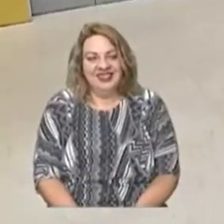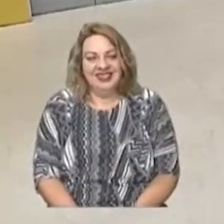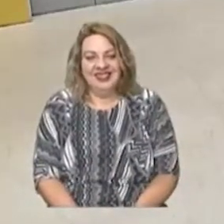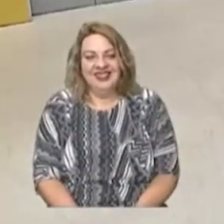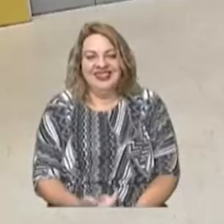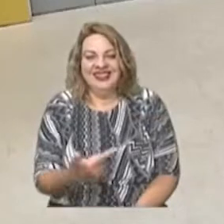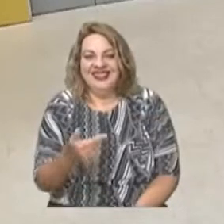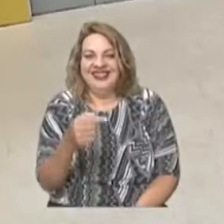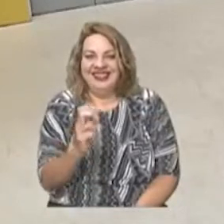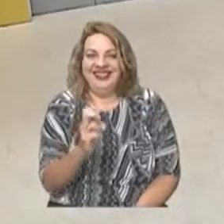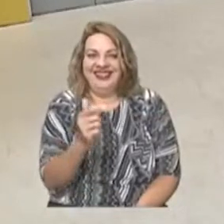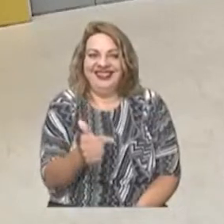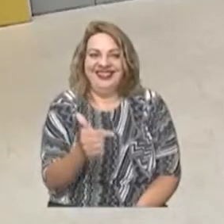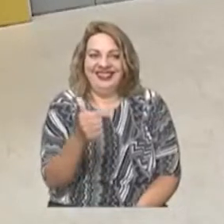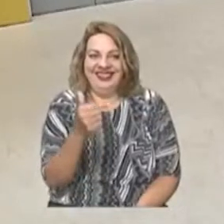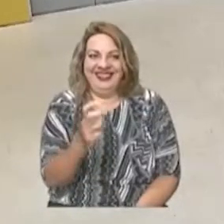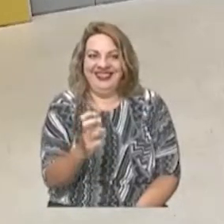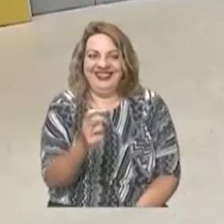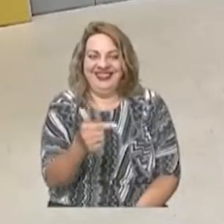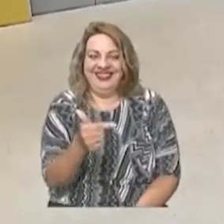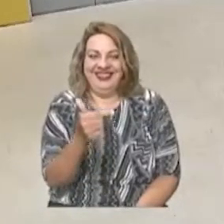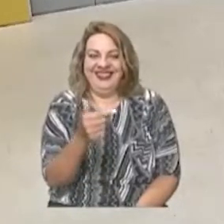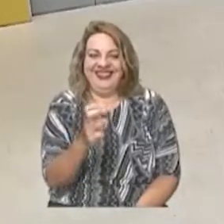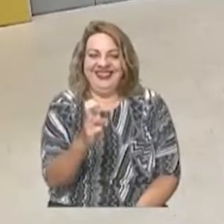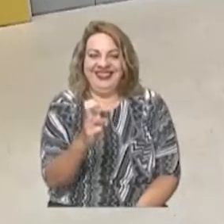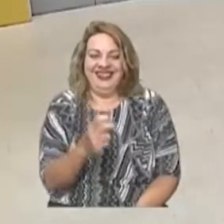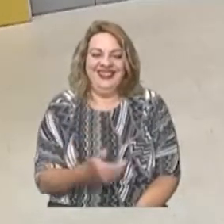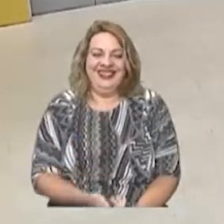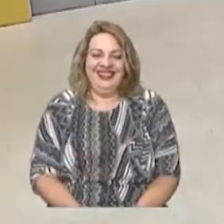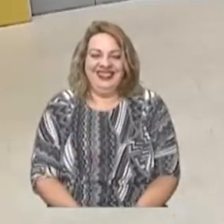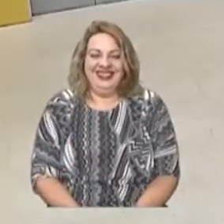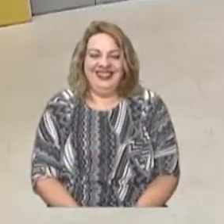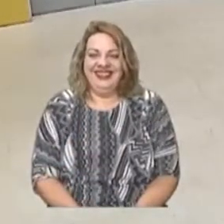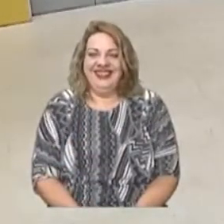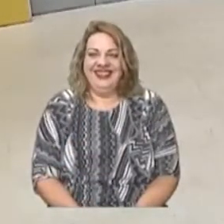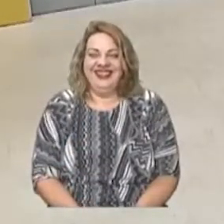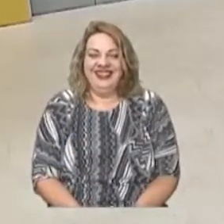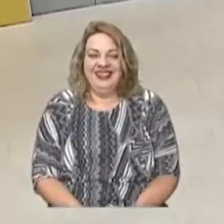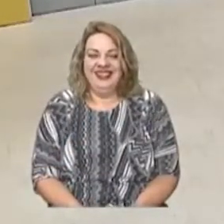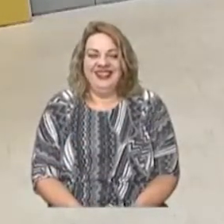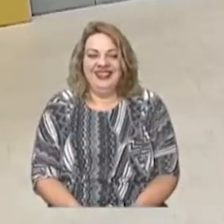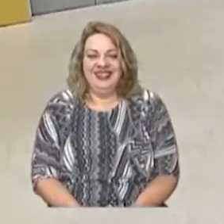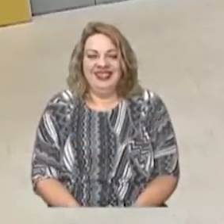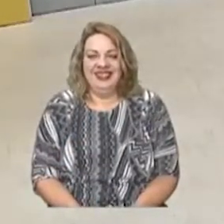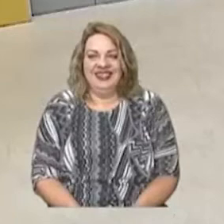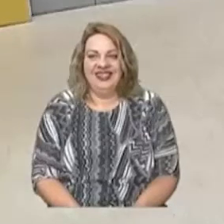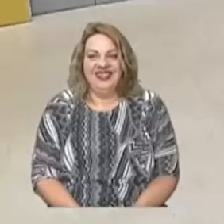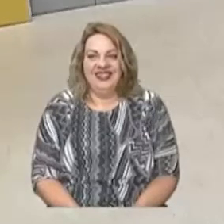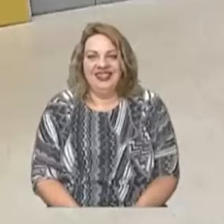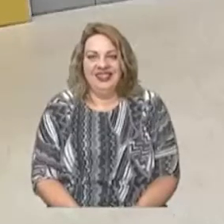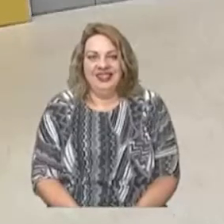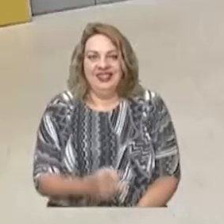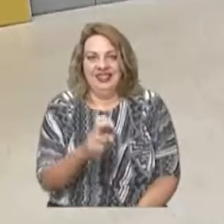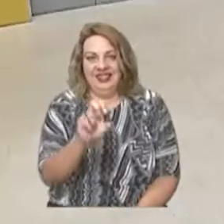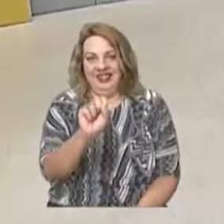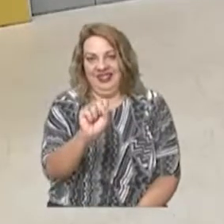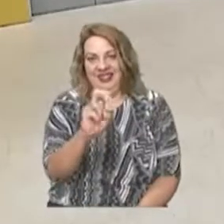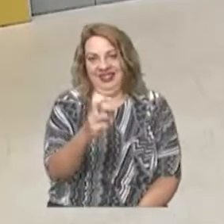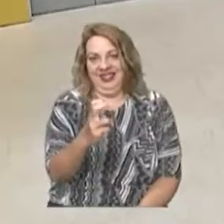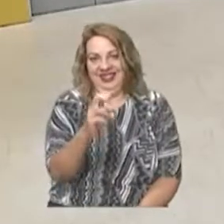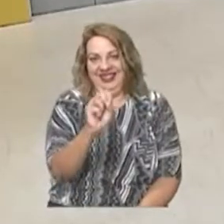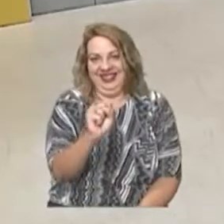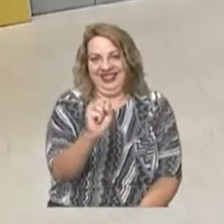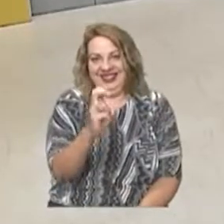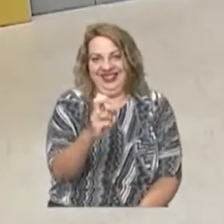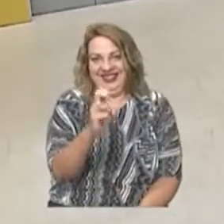gente. 25. Quem quer o número 25, marca aí o 25. Marcou 25,